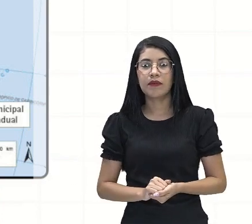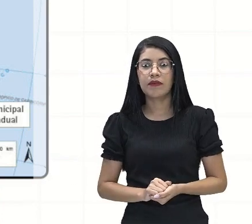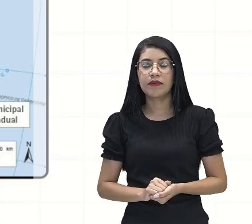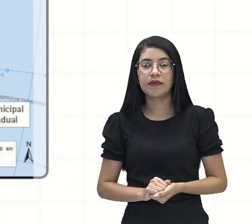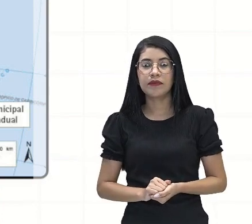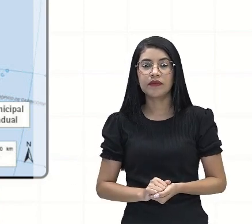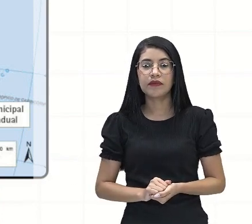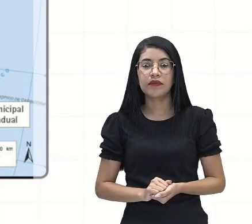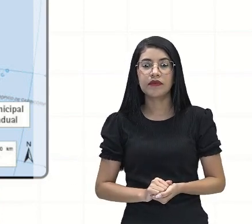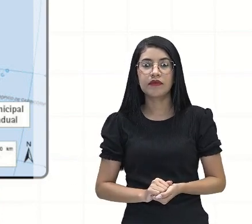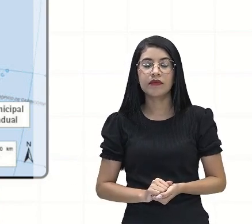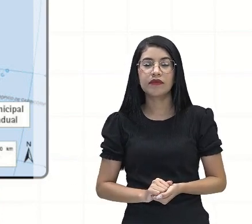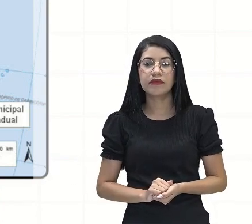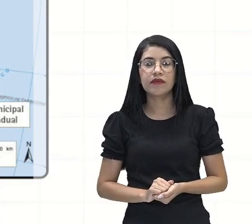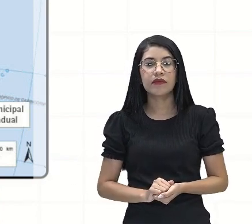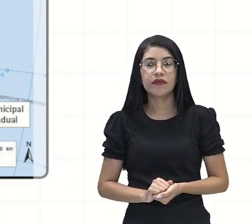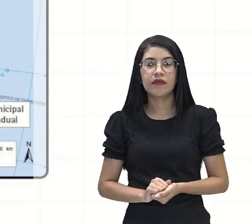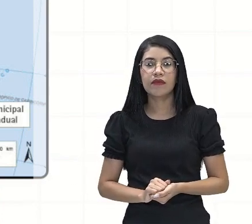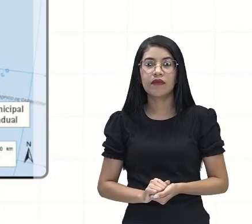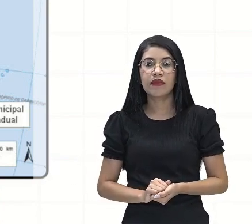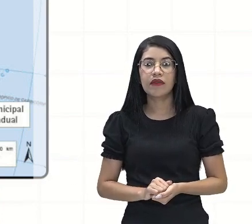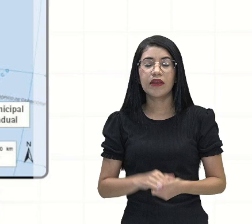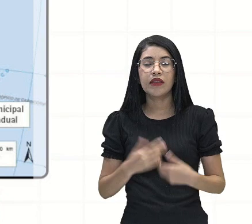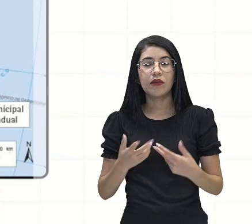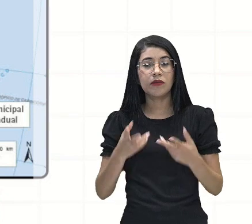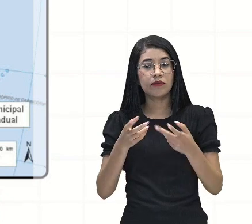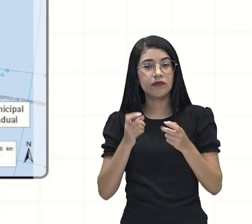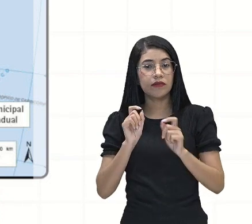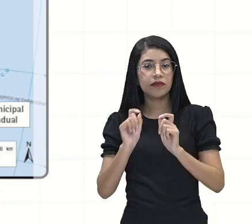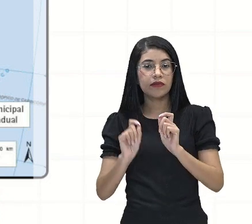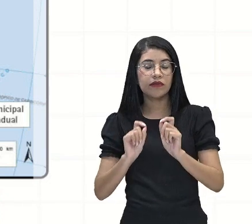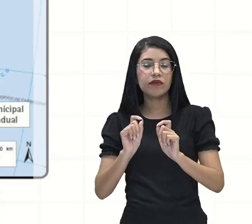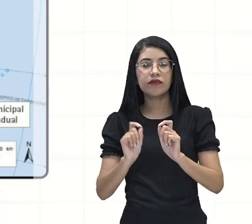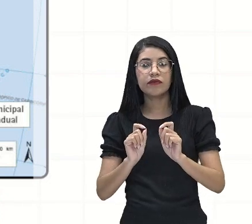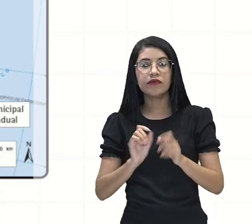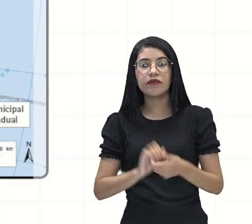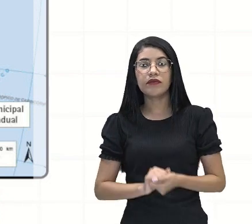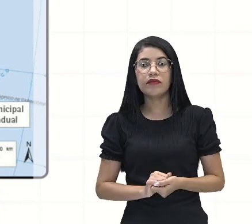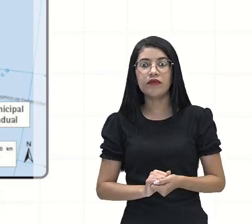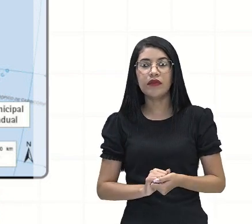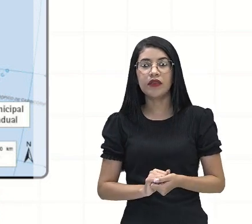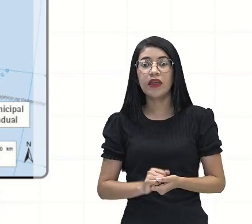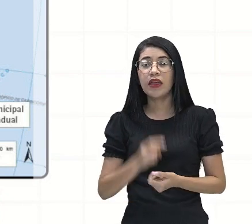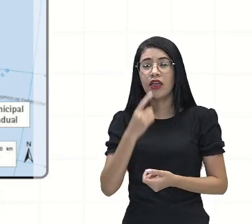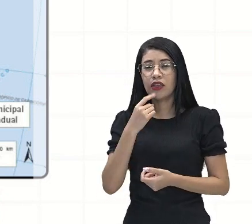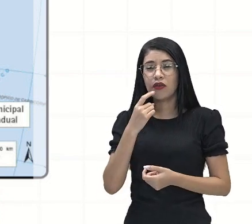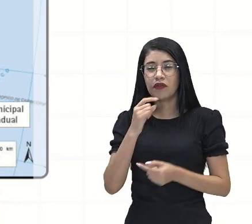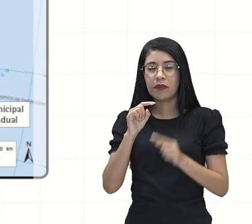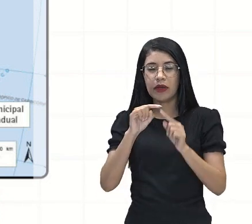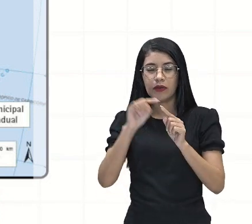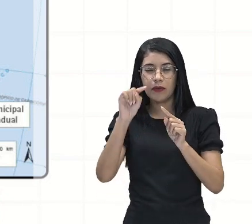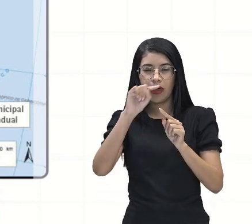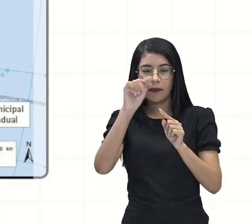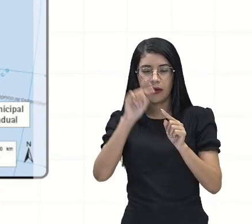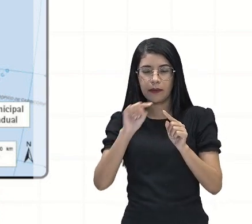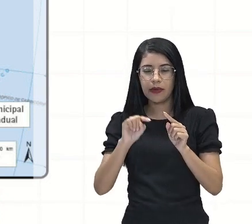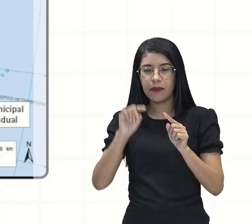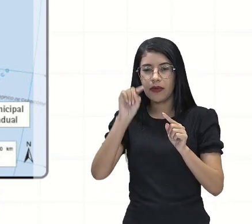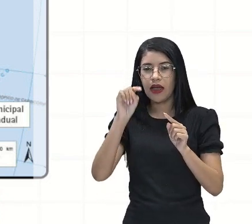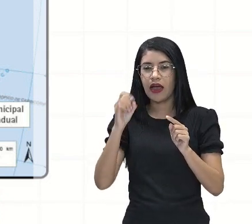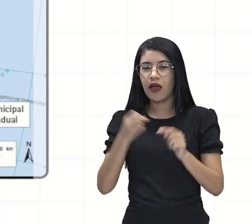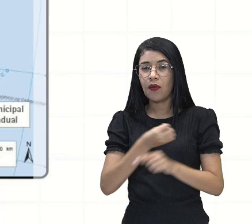aproximadamente então a gente pode observar aqui que a a linha vermelha que vai indicar essa malha